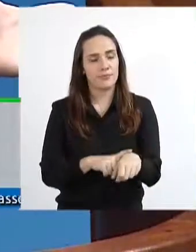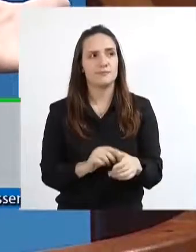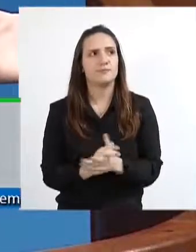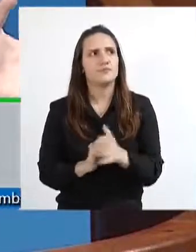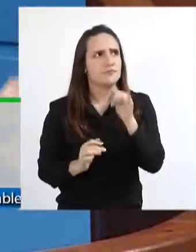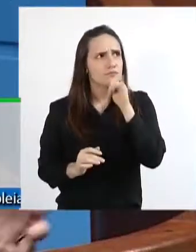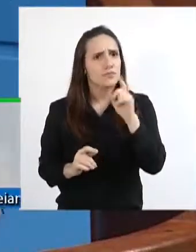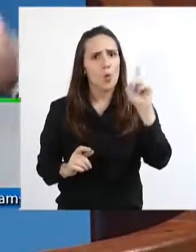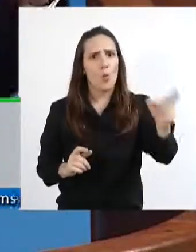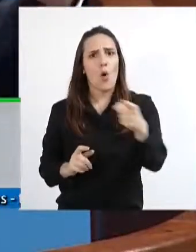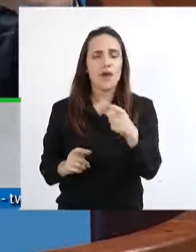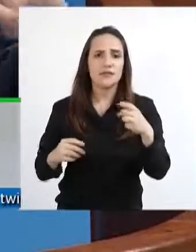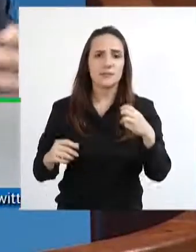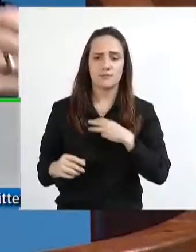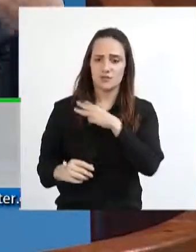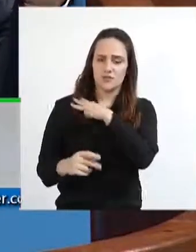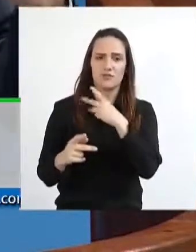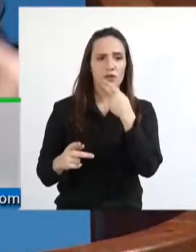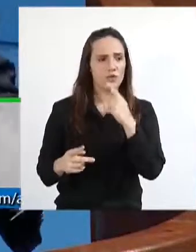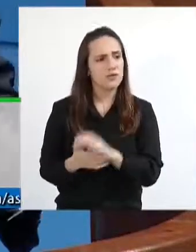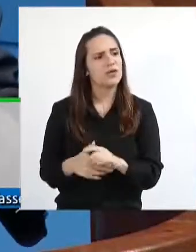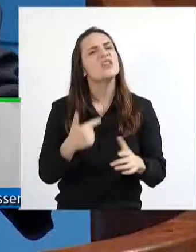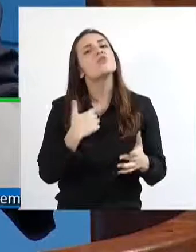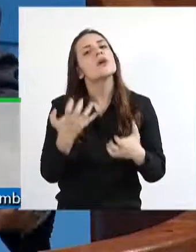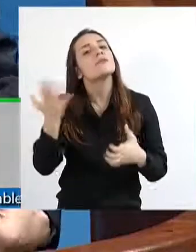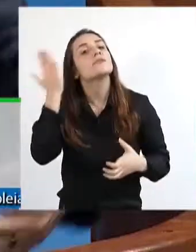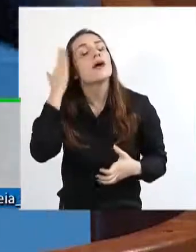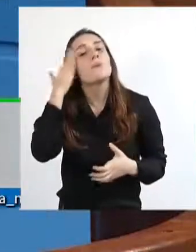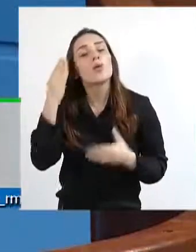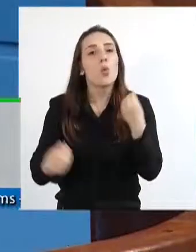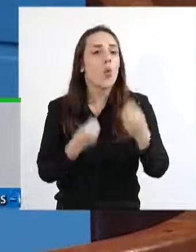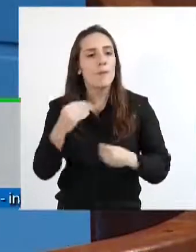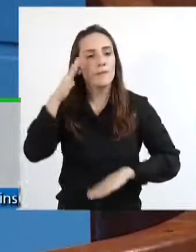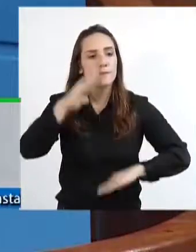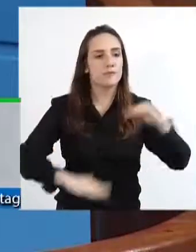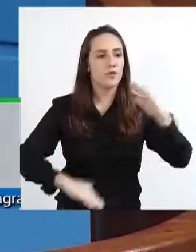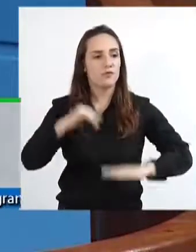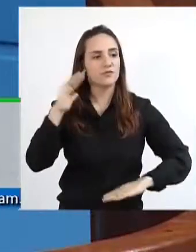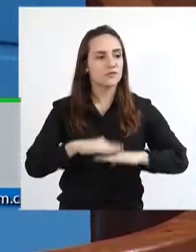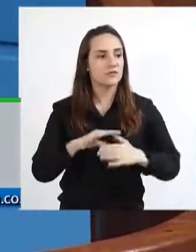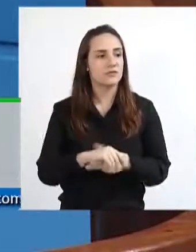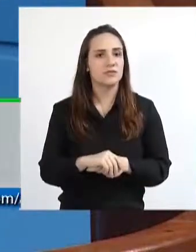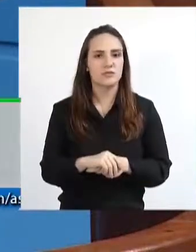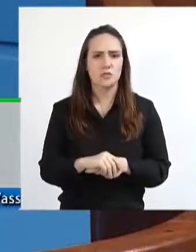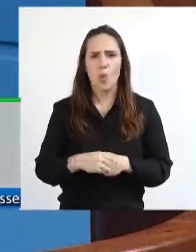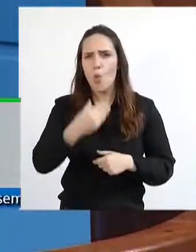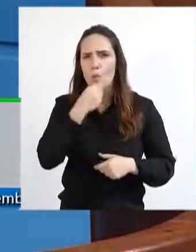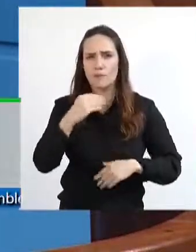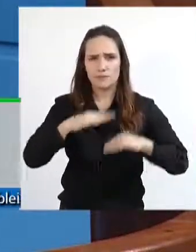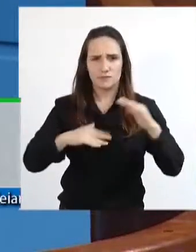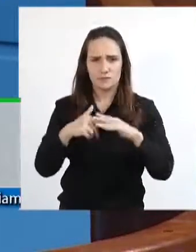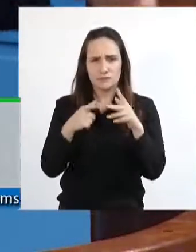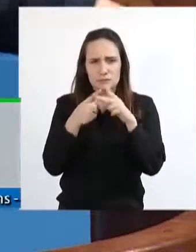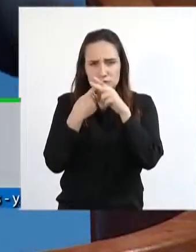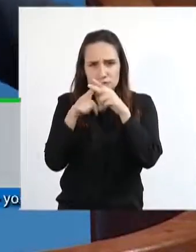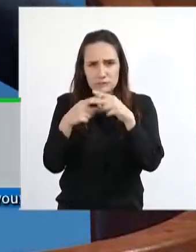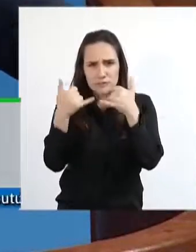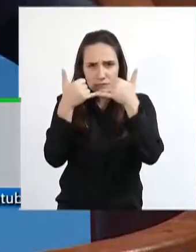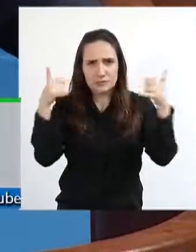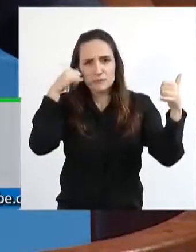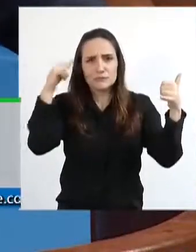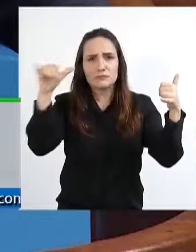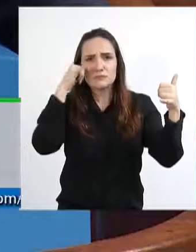estava falando aqui, eu quero ver um eletricitário em cima de um poste de alta tensão com 65